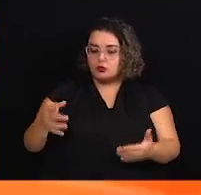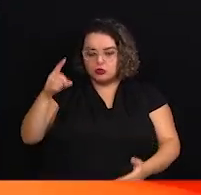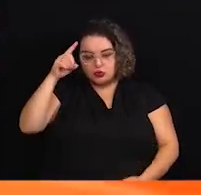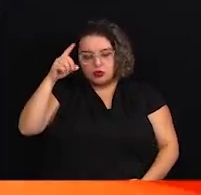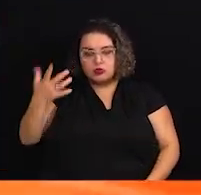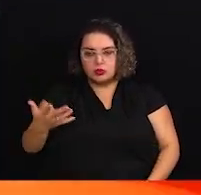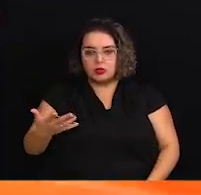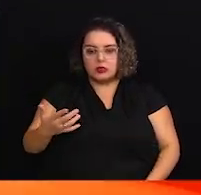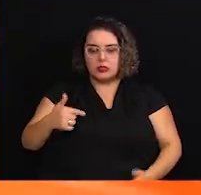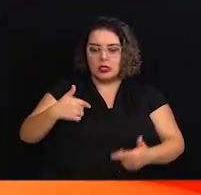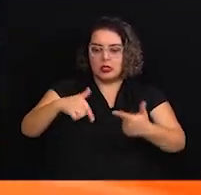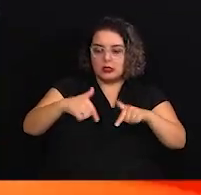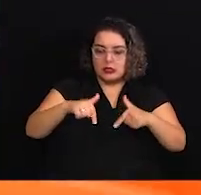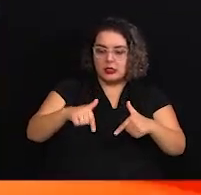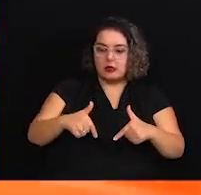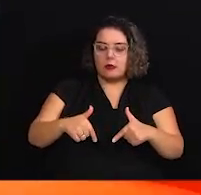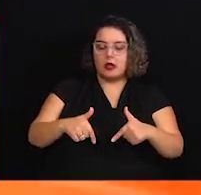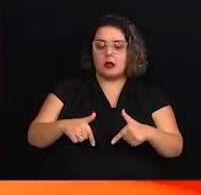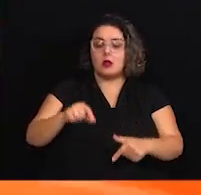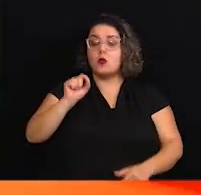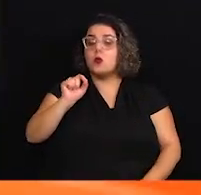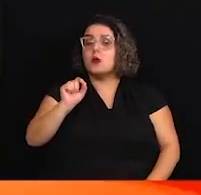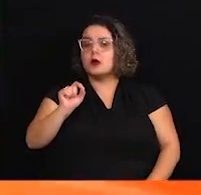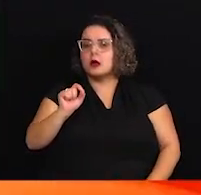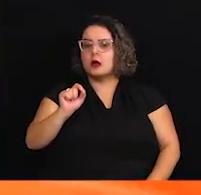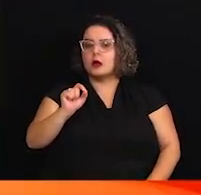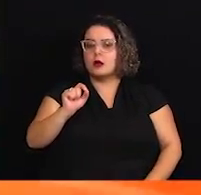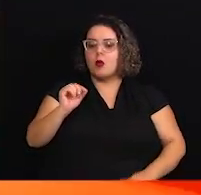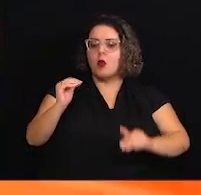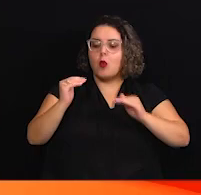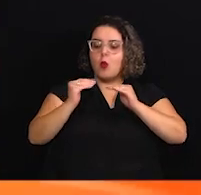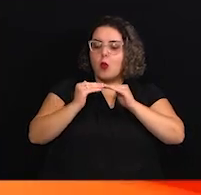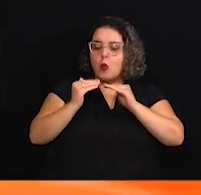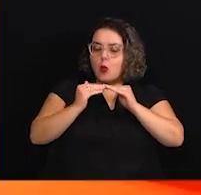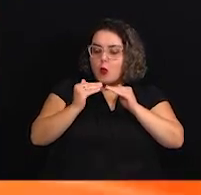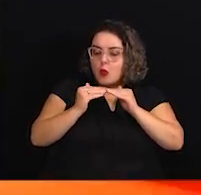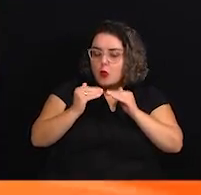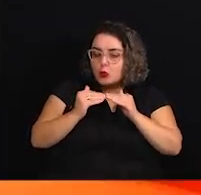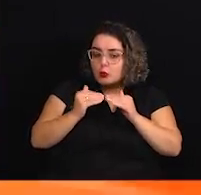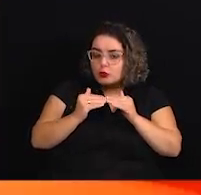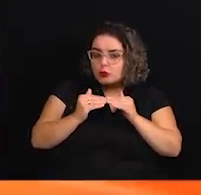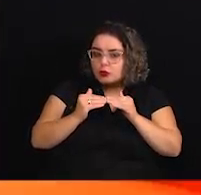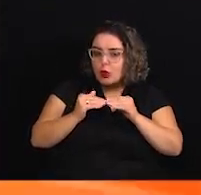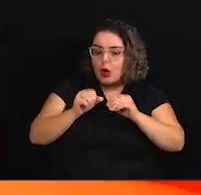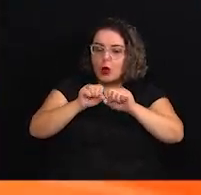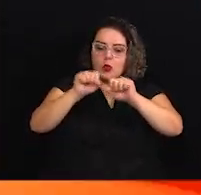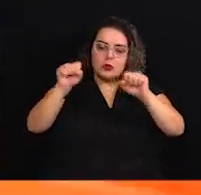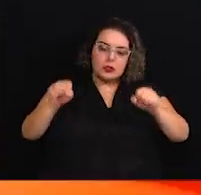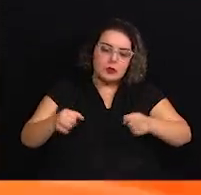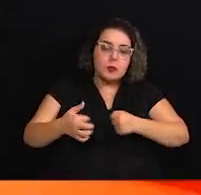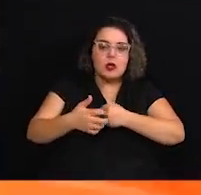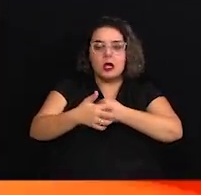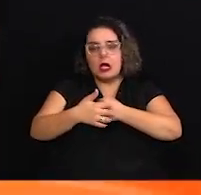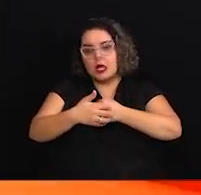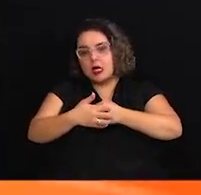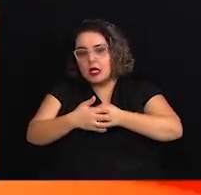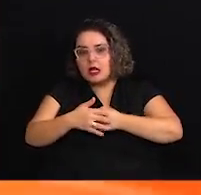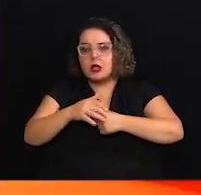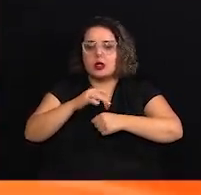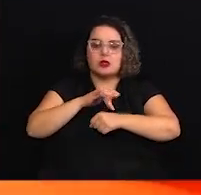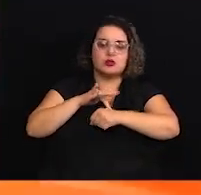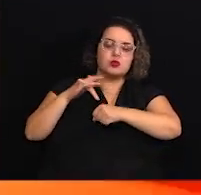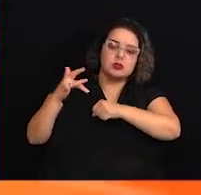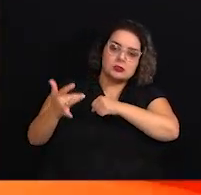dia, ela tem trabalhado muito para que ela possa concordar com o sistema digital, com as